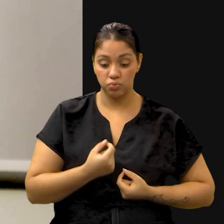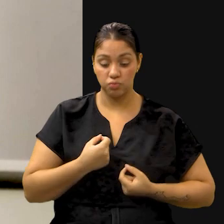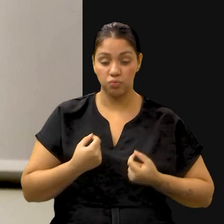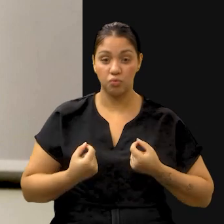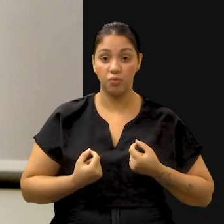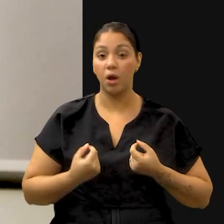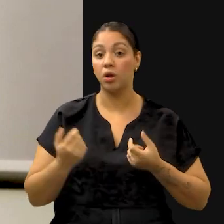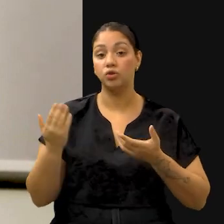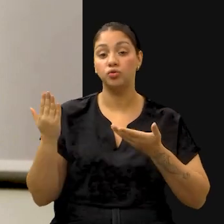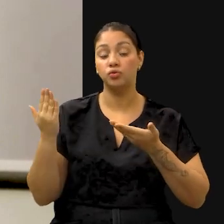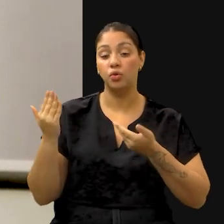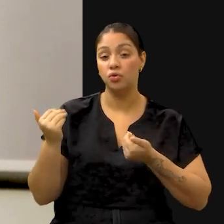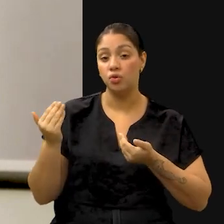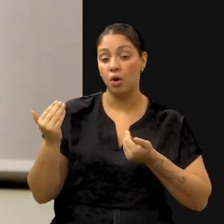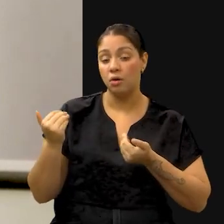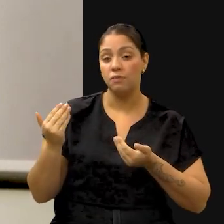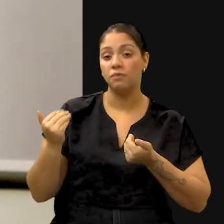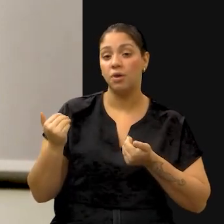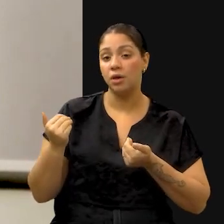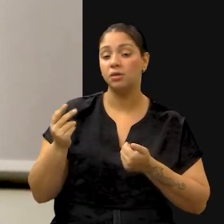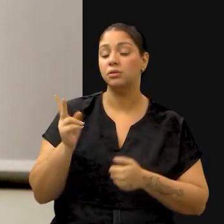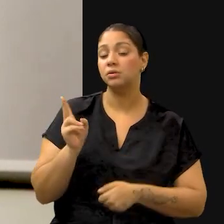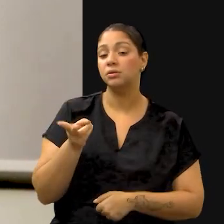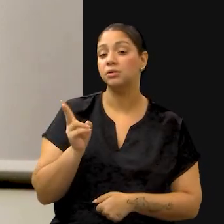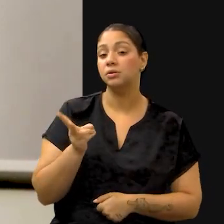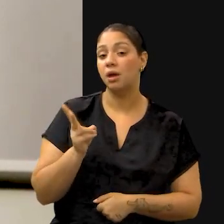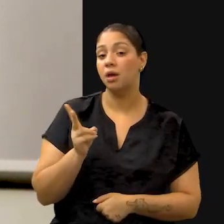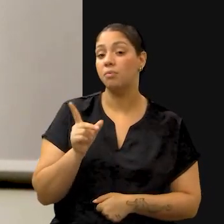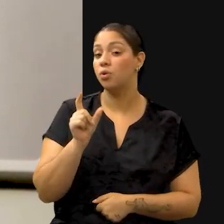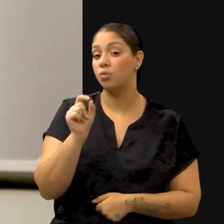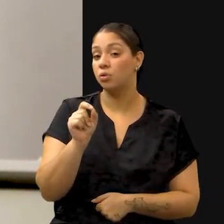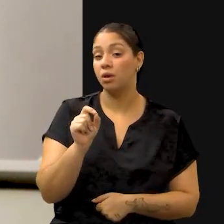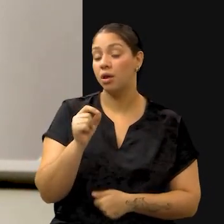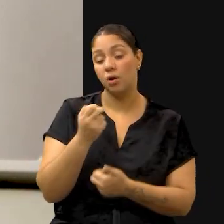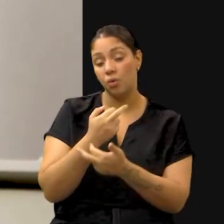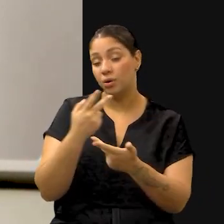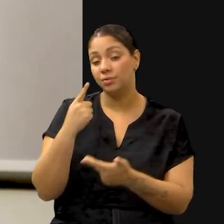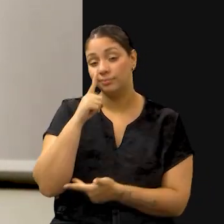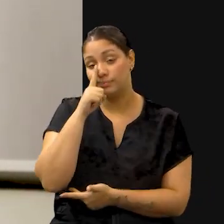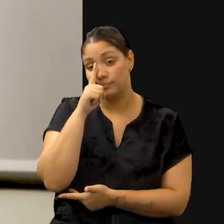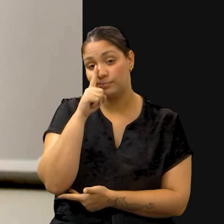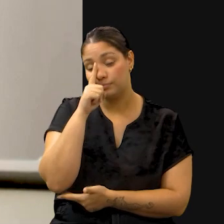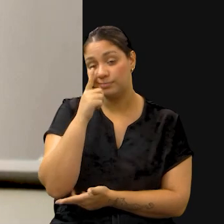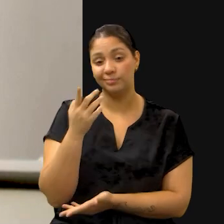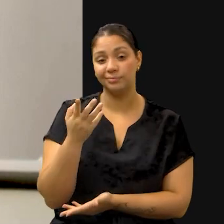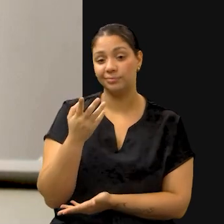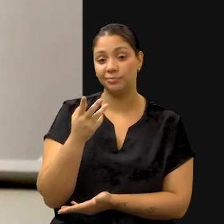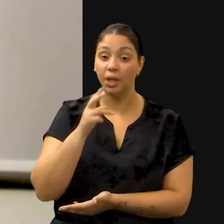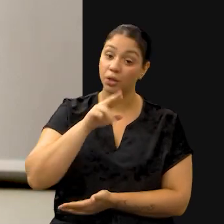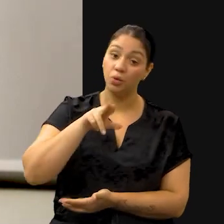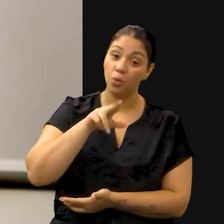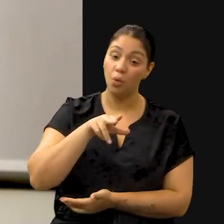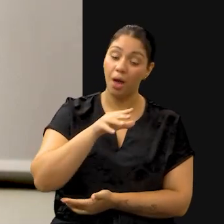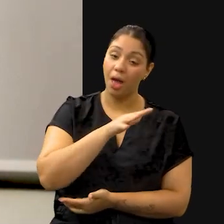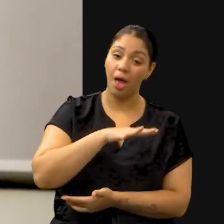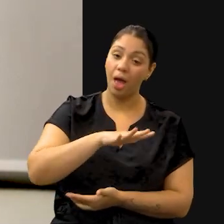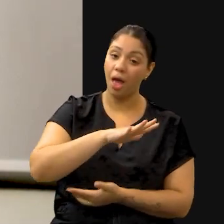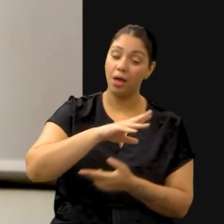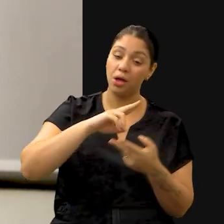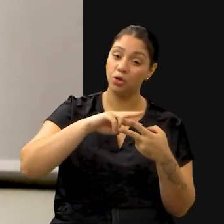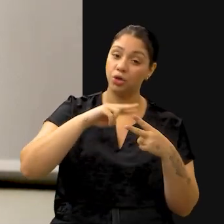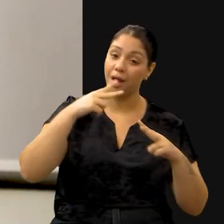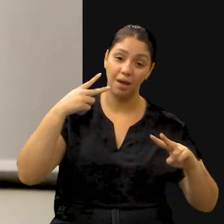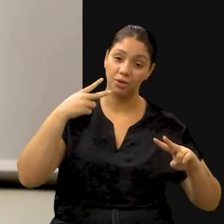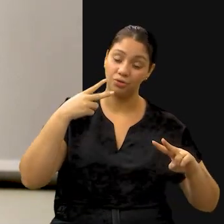pacientes jovens geralmente acabam sendo relacionados a esses fatores de risco, e não, em